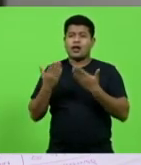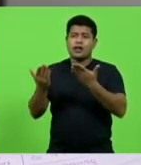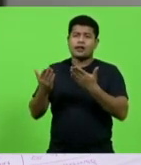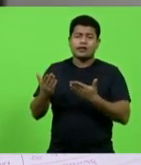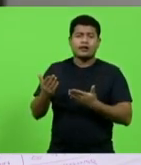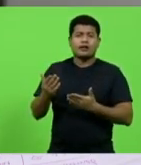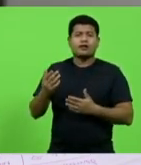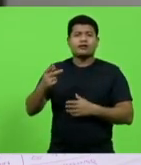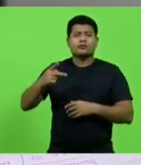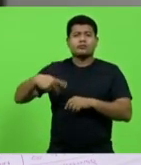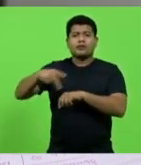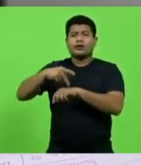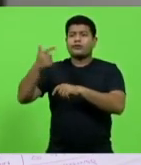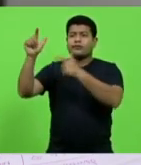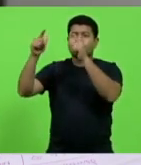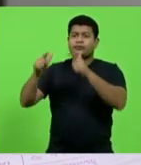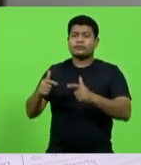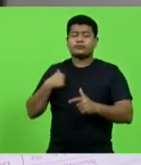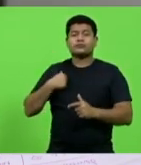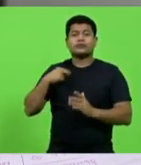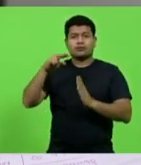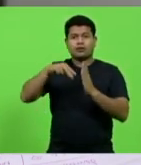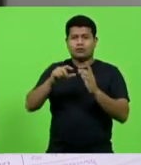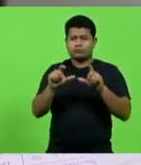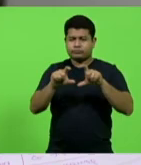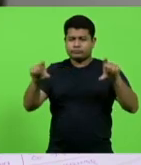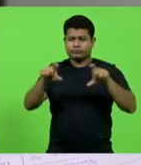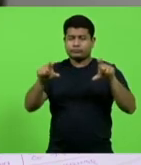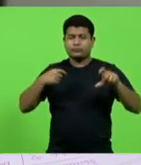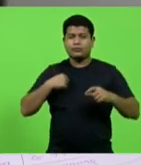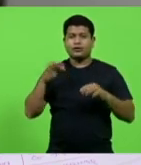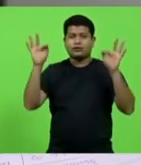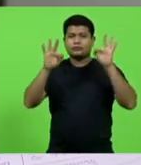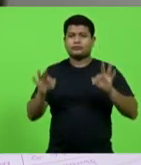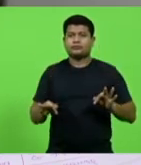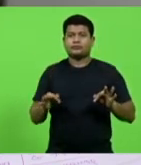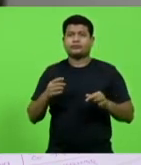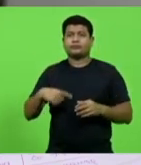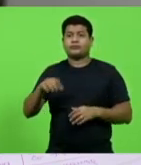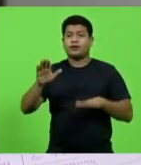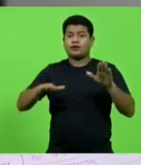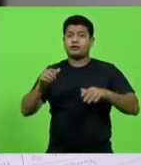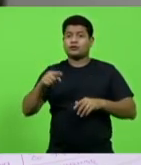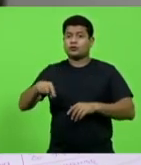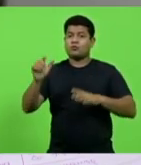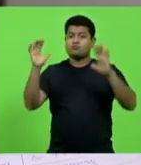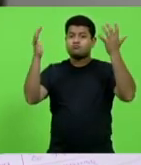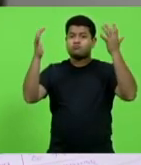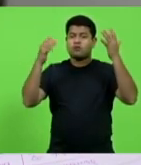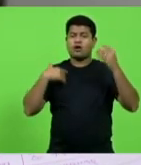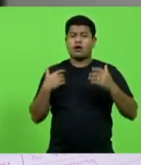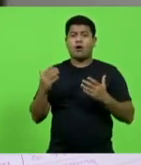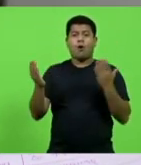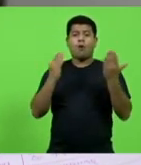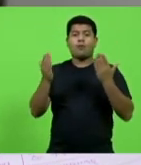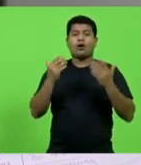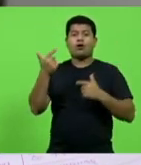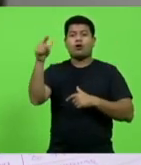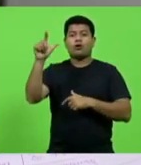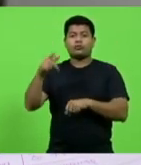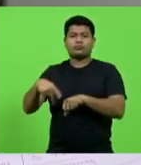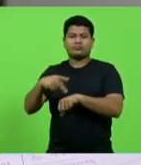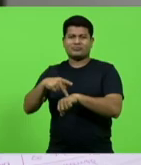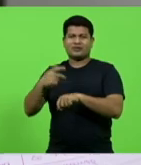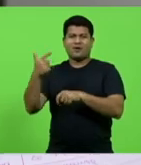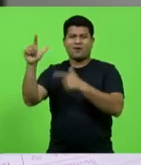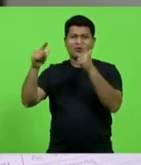Unidos. Eu quero ler aqui um trecho, que eu fico feliz quando a gente comemora e compara com outros países. Acho bom,